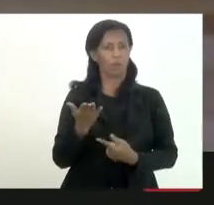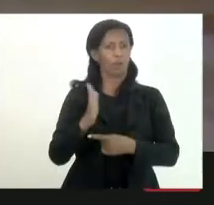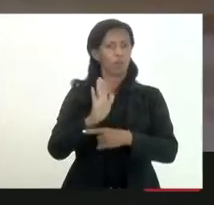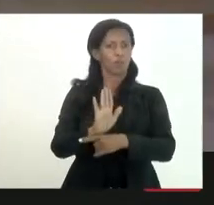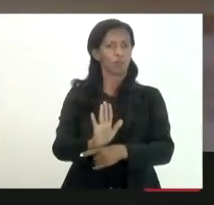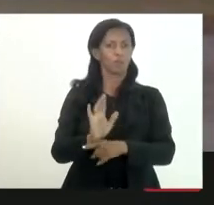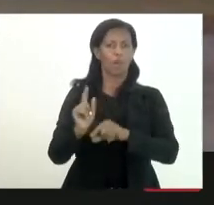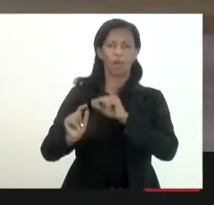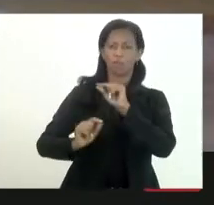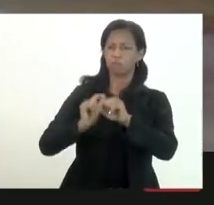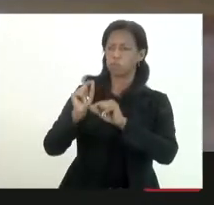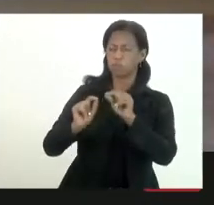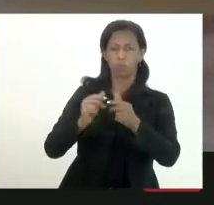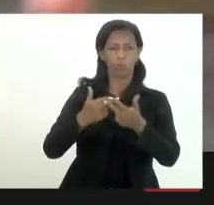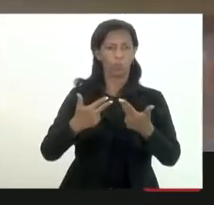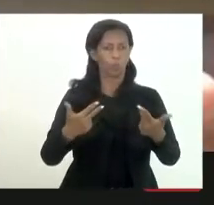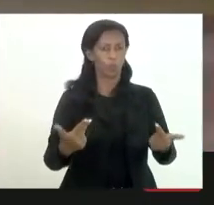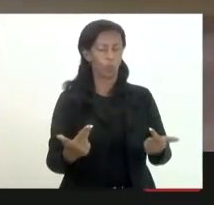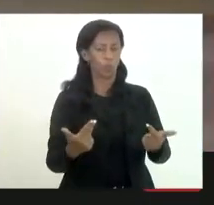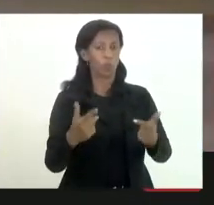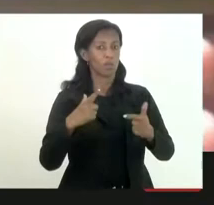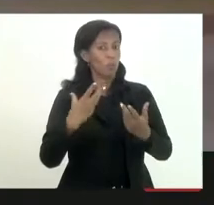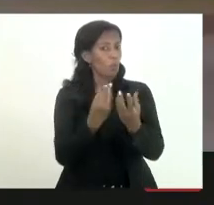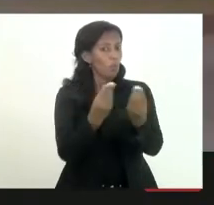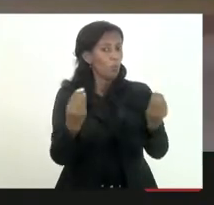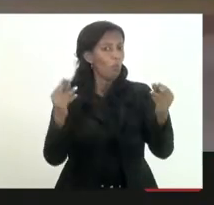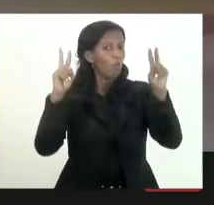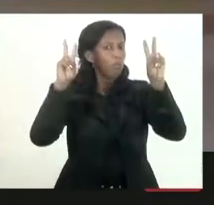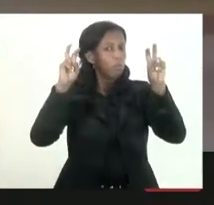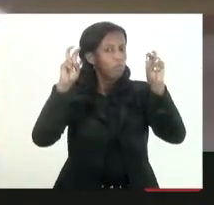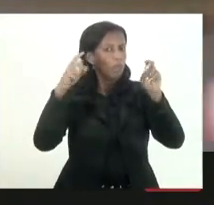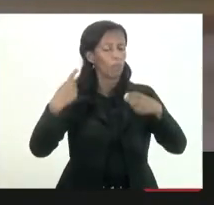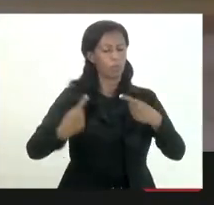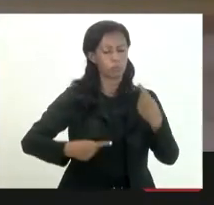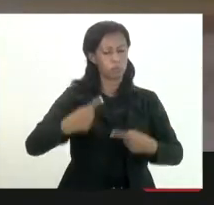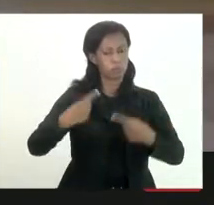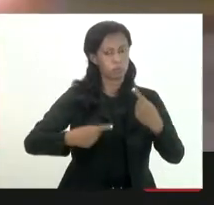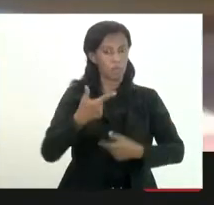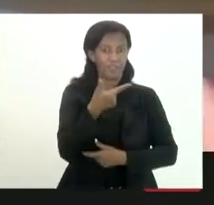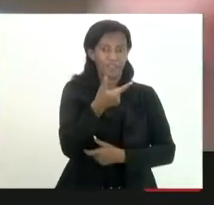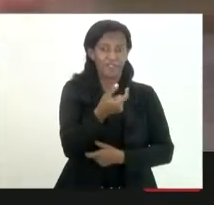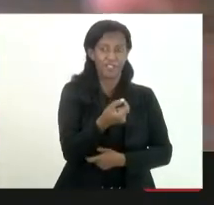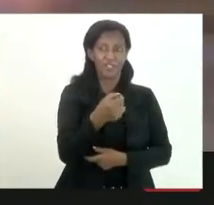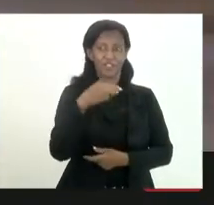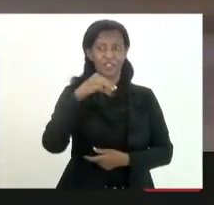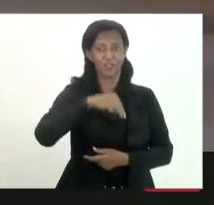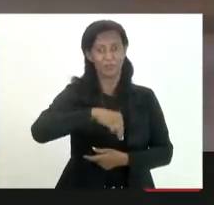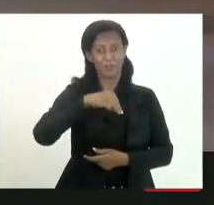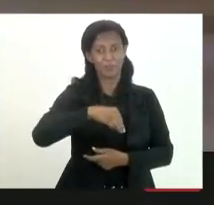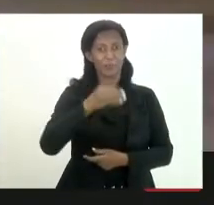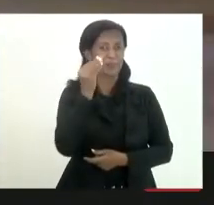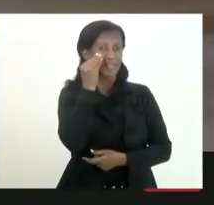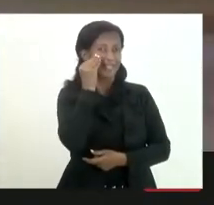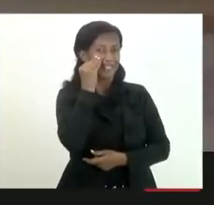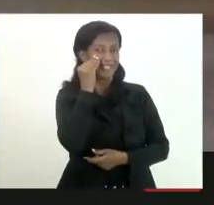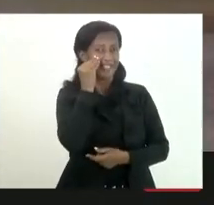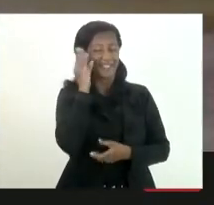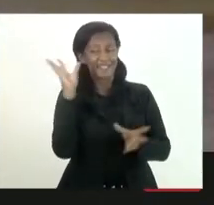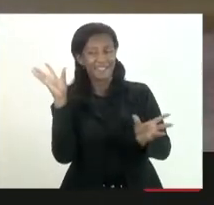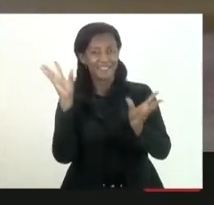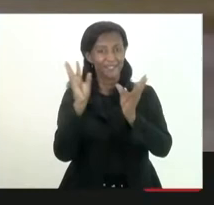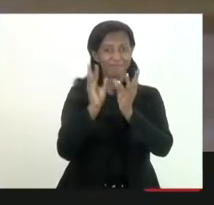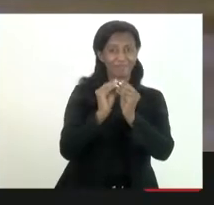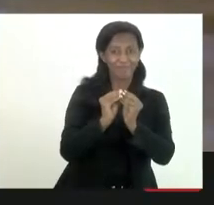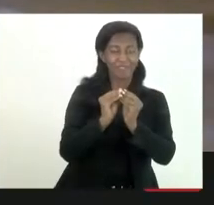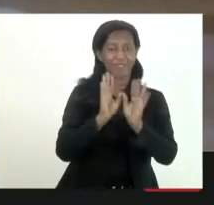no que for possível. São muitos temas que nós discutimos. Em 20 minutos eu tentei fazer um panorama aqui, mas